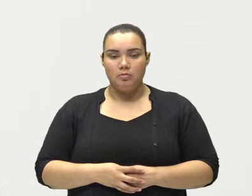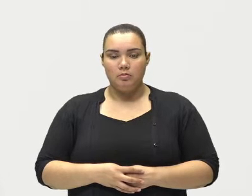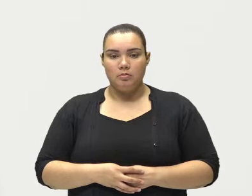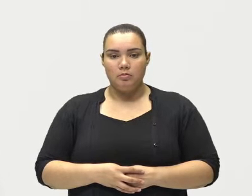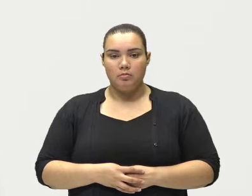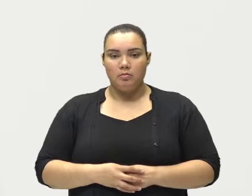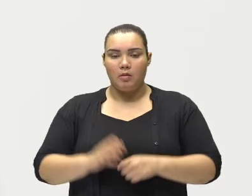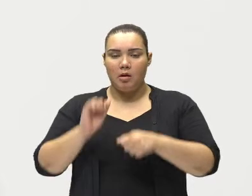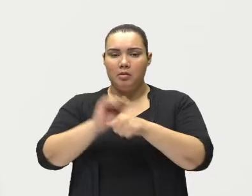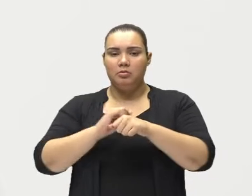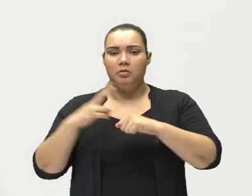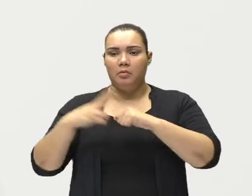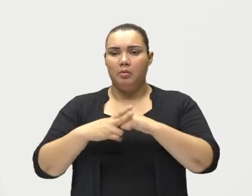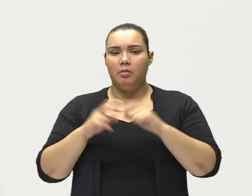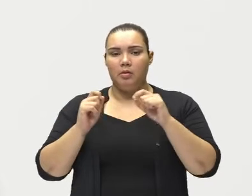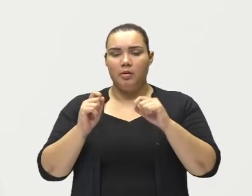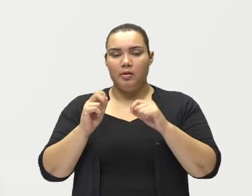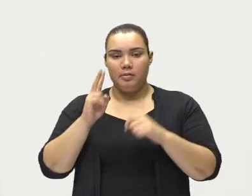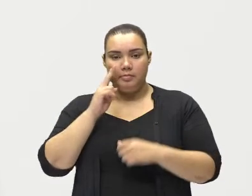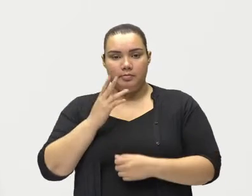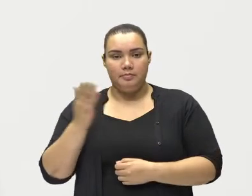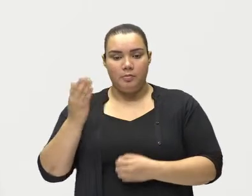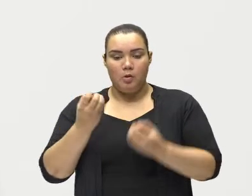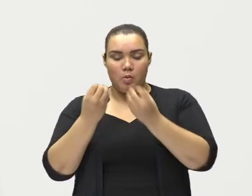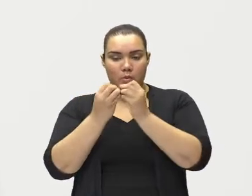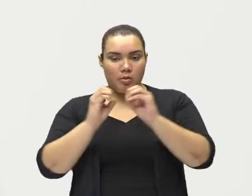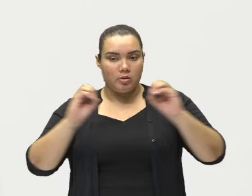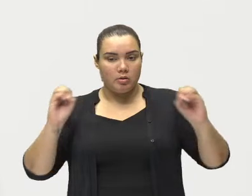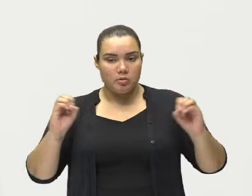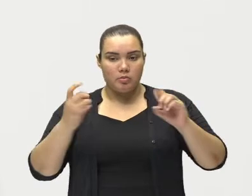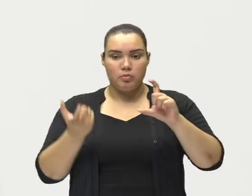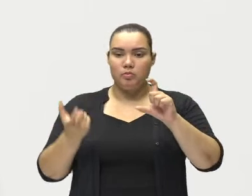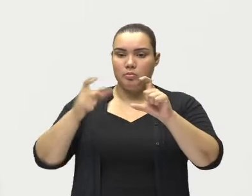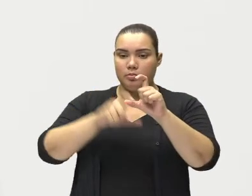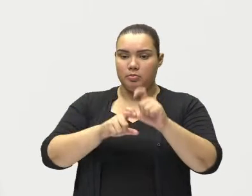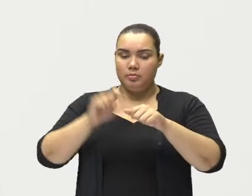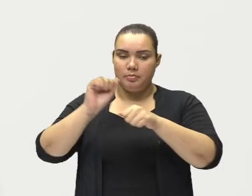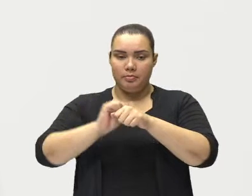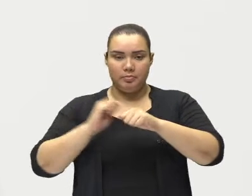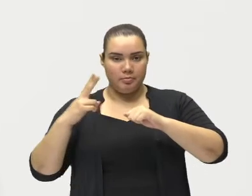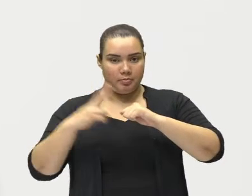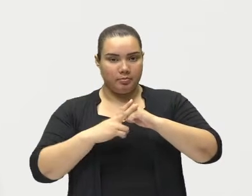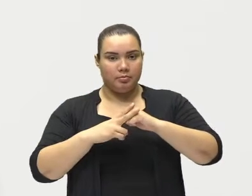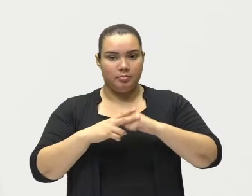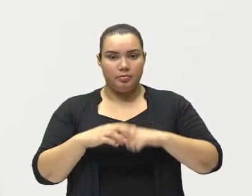Adverbial. O que é isso, professor? É um V? Olha só. Oração subordinada, adverbial.